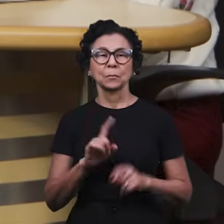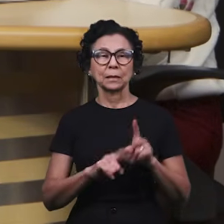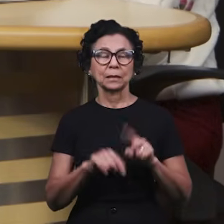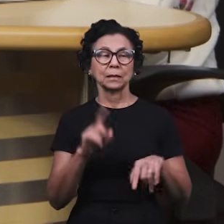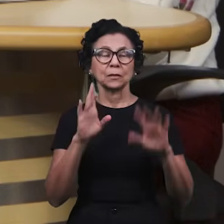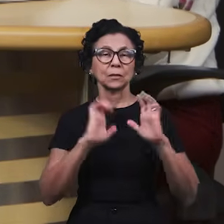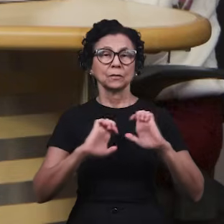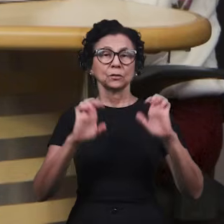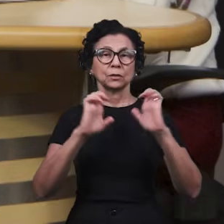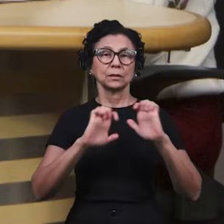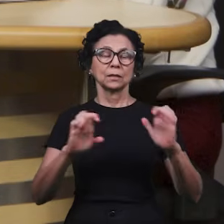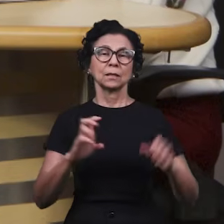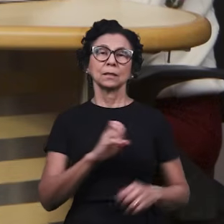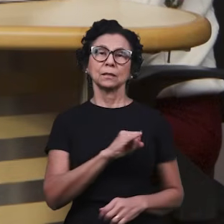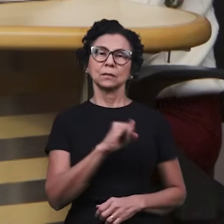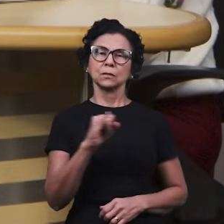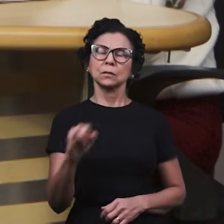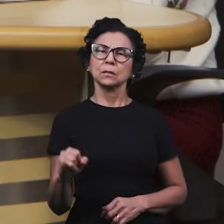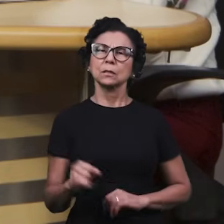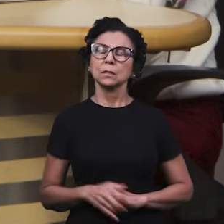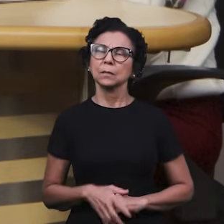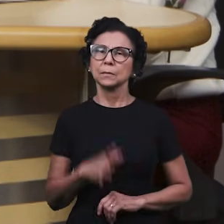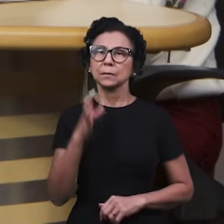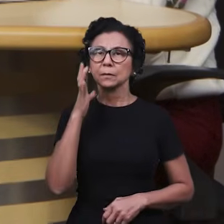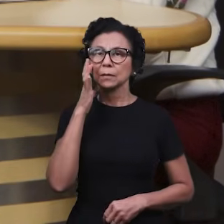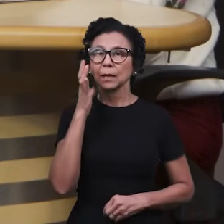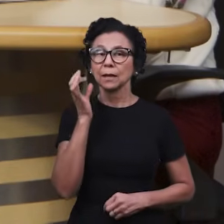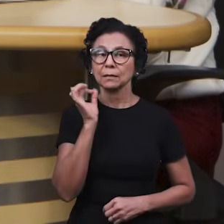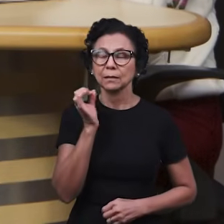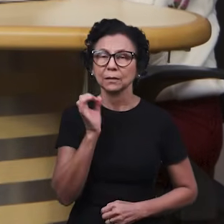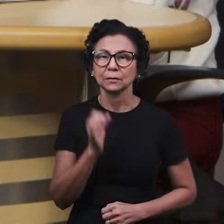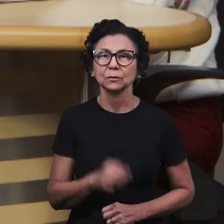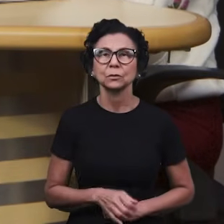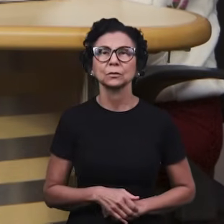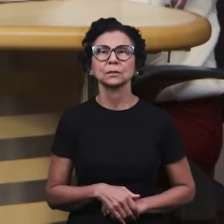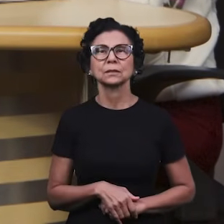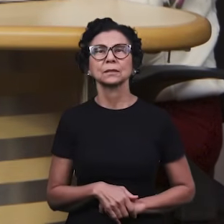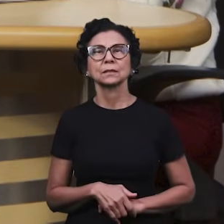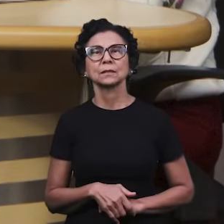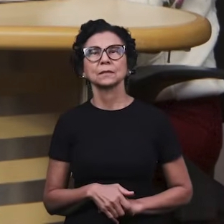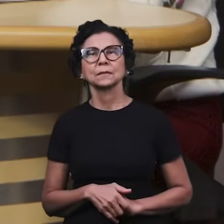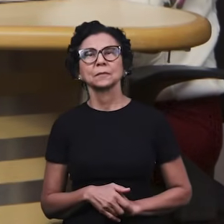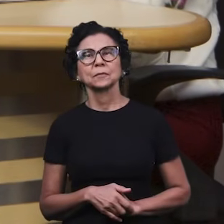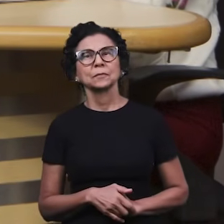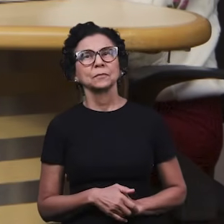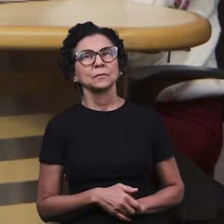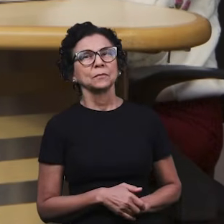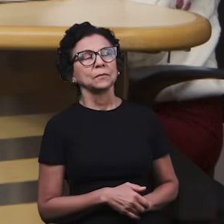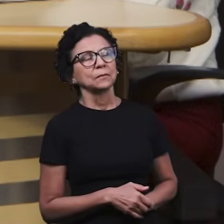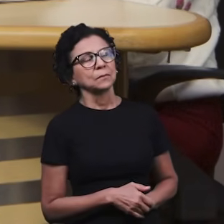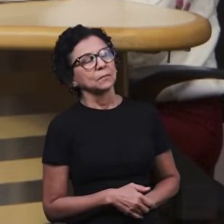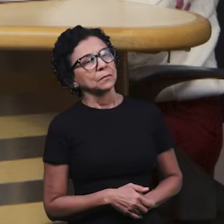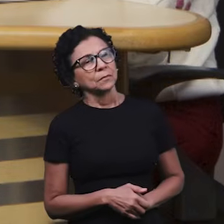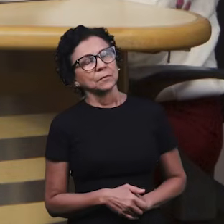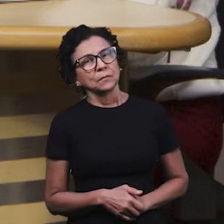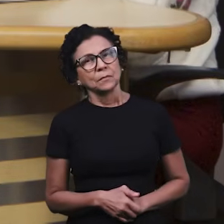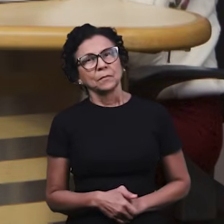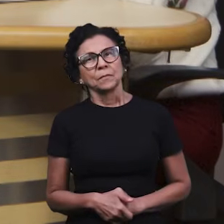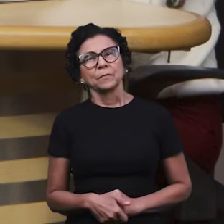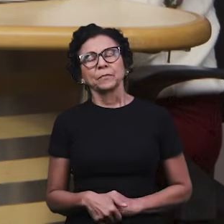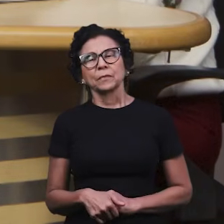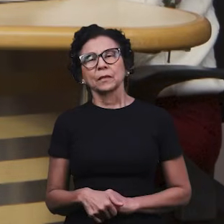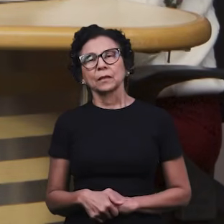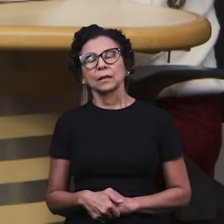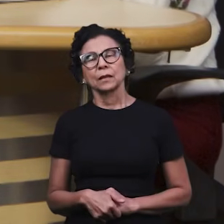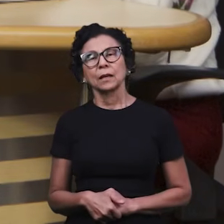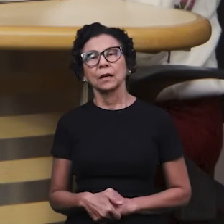que o que nós precisamos é estar atentos aos usos. Nós viemos falando, né, Kézia, do tempo que a criança fica, o